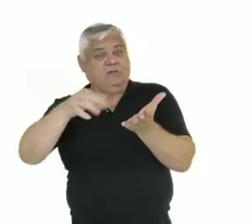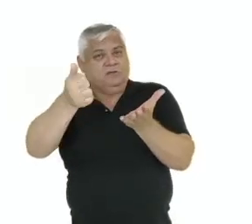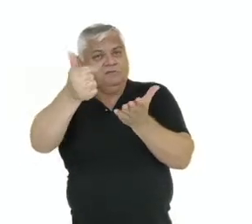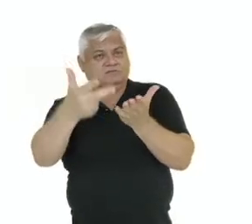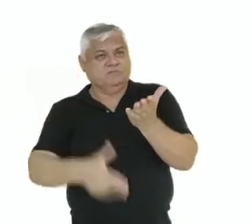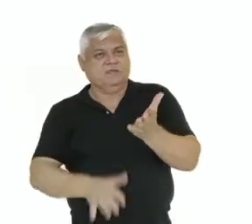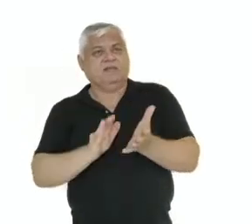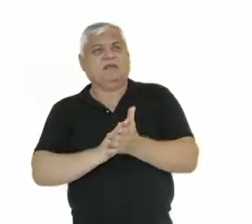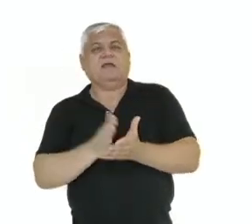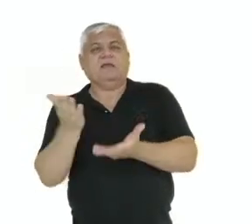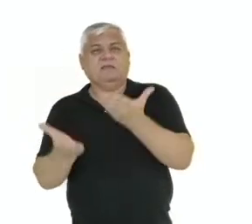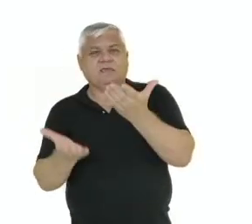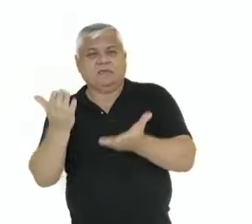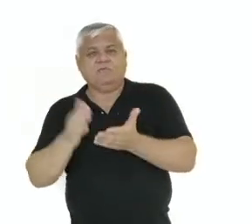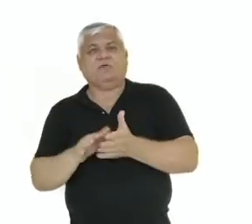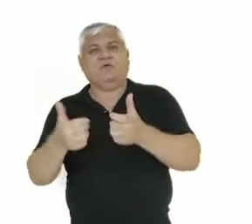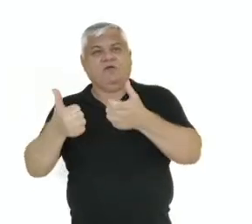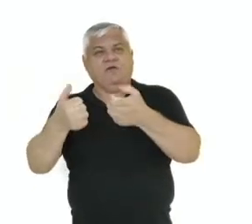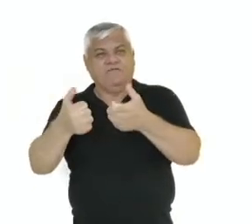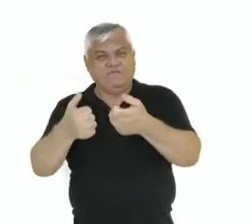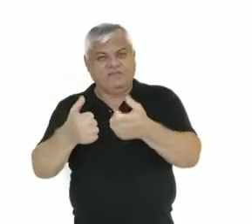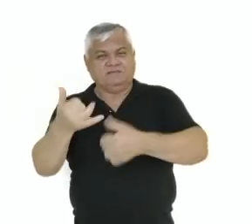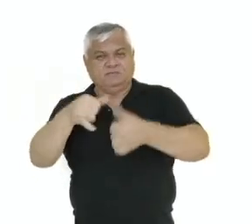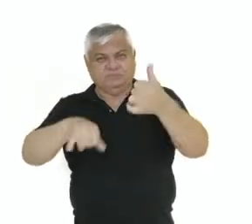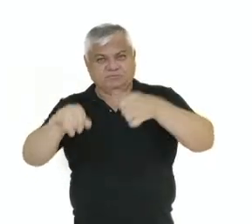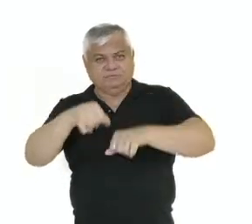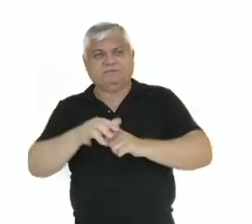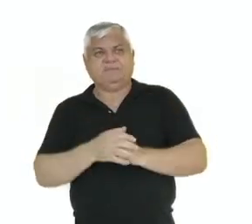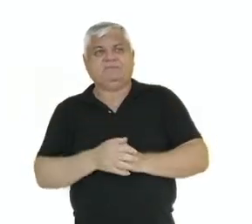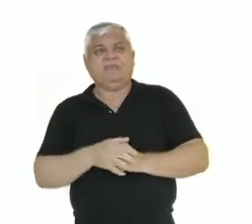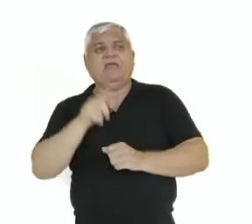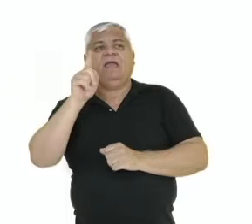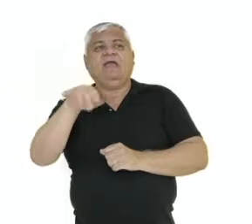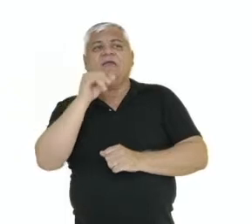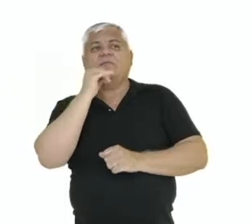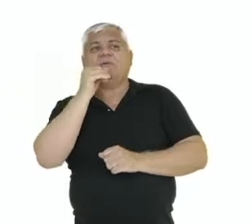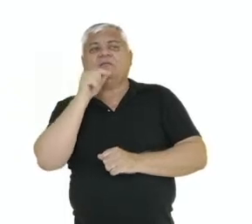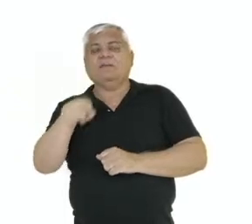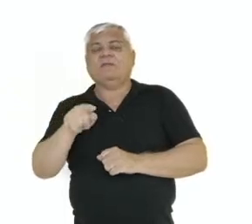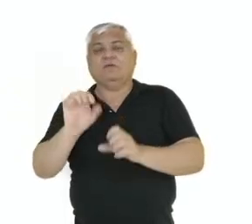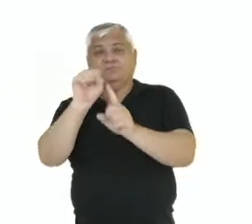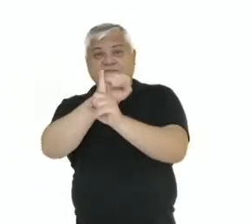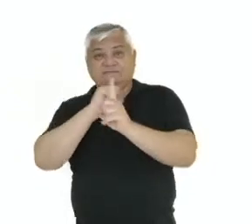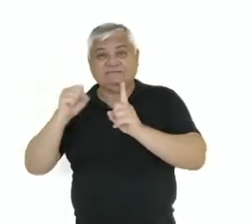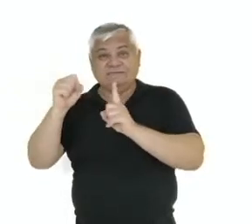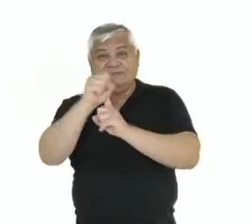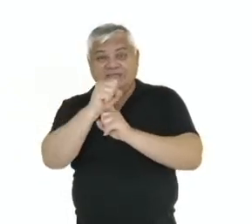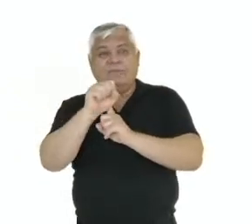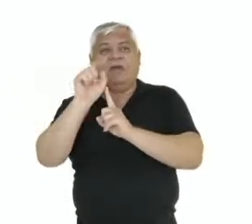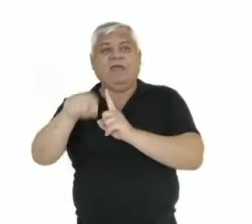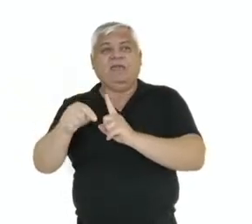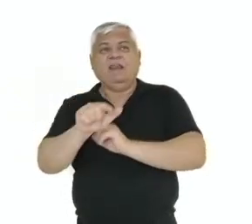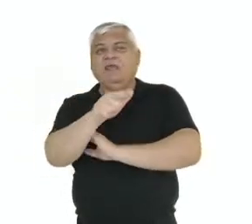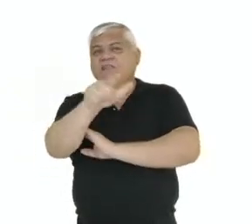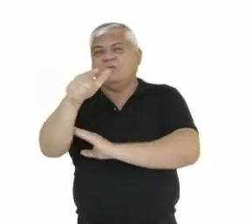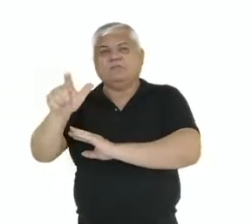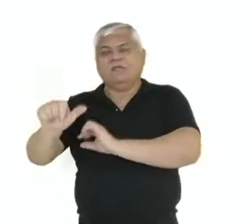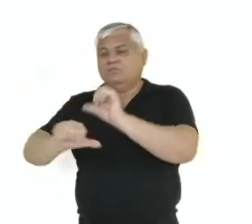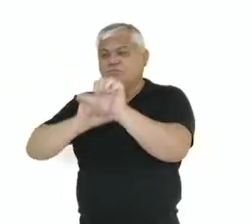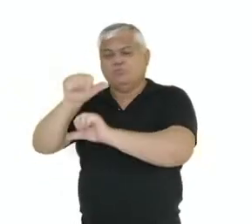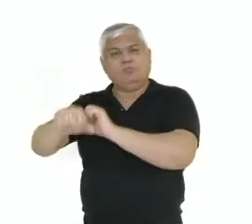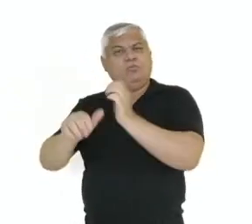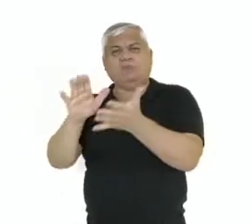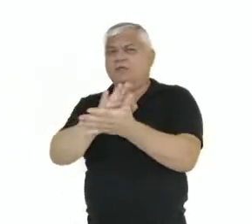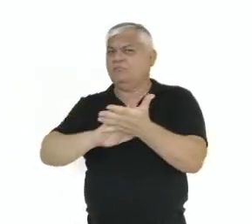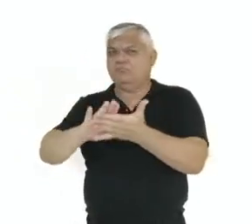Equilíbrio químico, na definição de física e química. Estado de um sistema em que não há variações